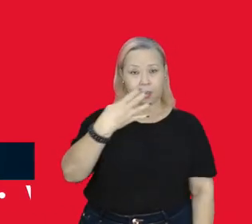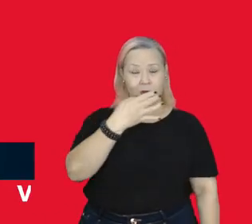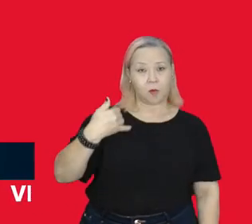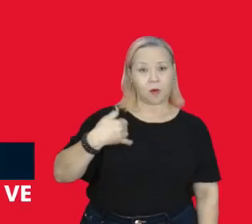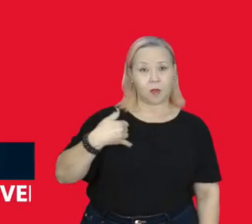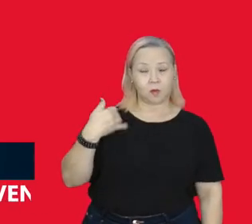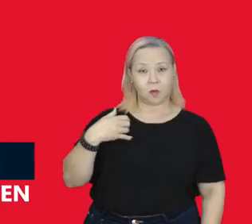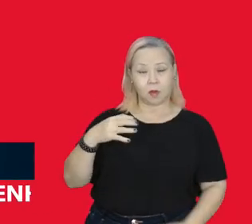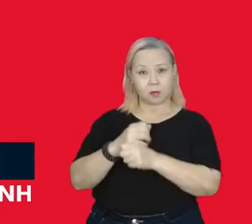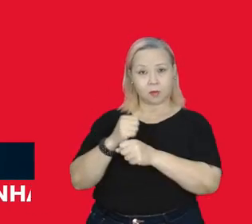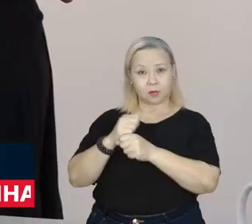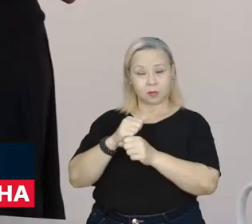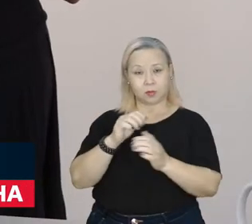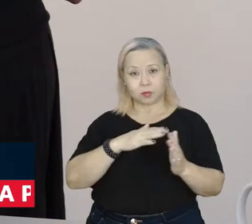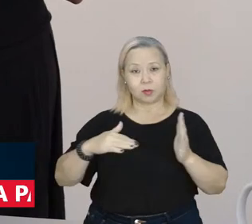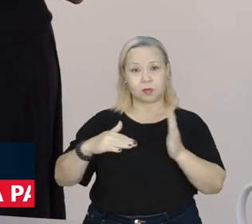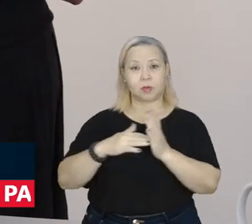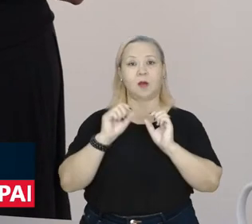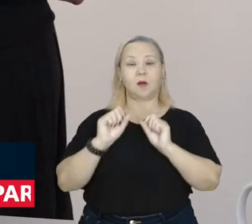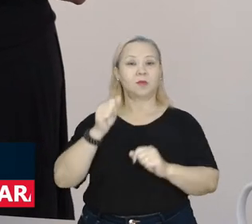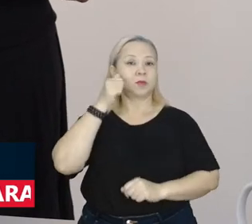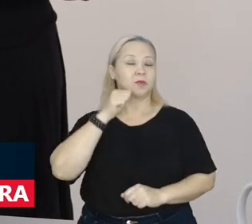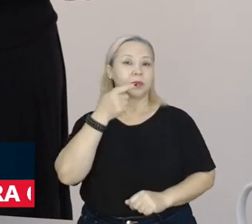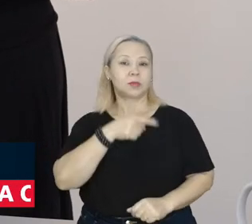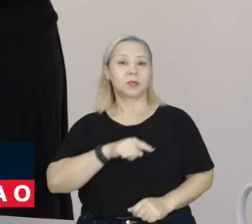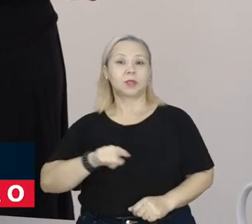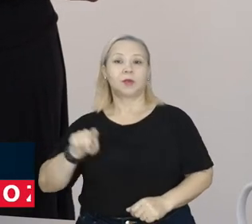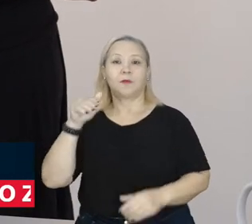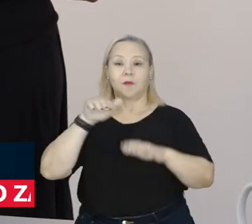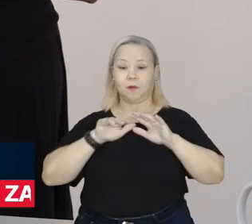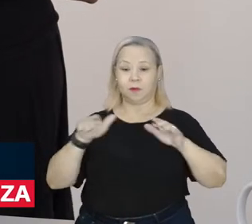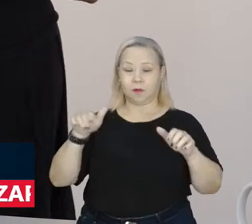O total de mulheres que foram às urnas é de